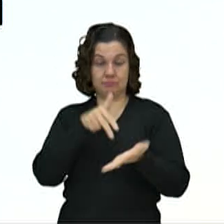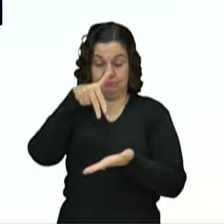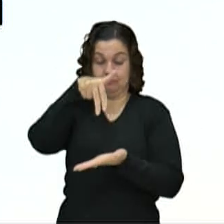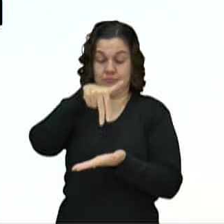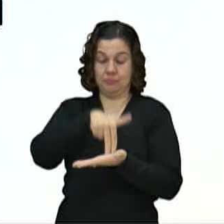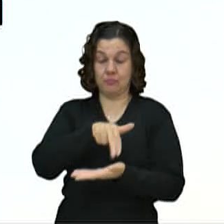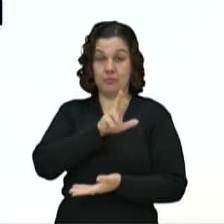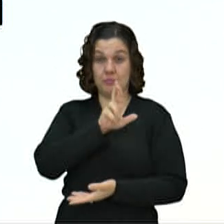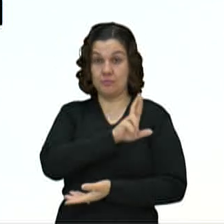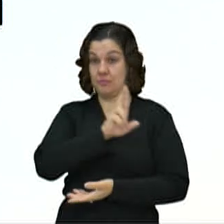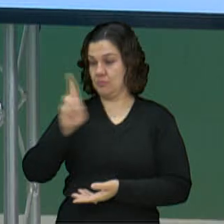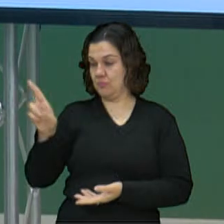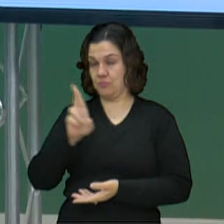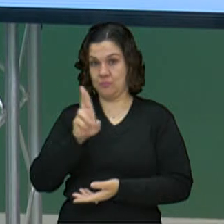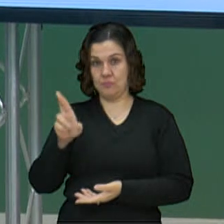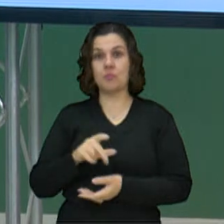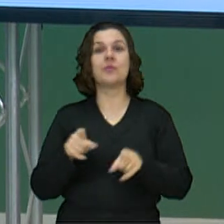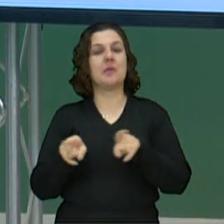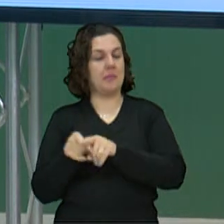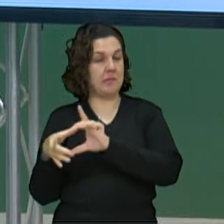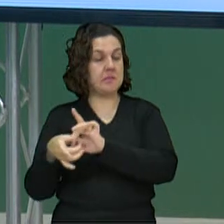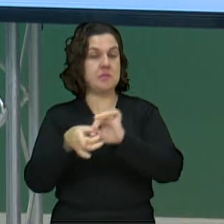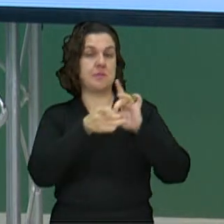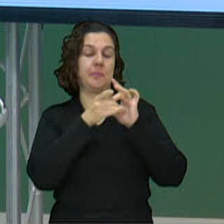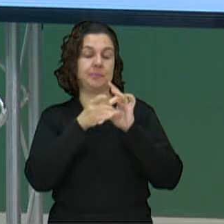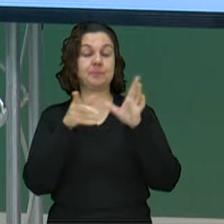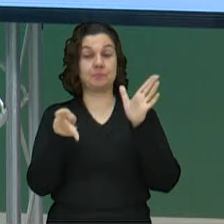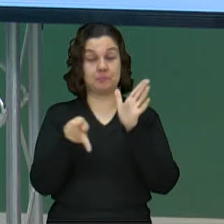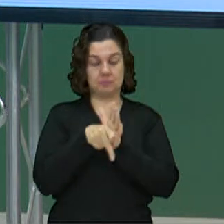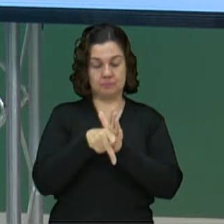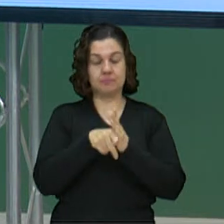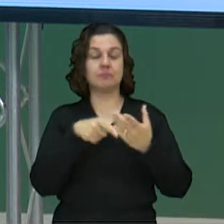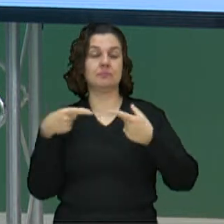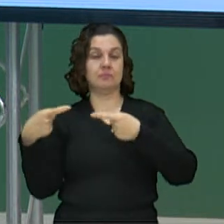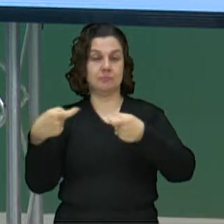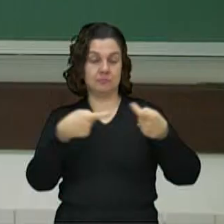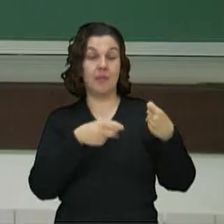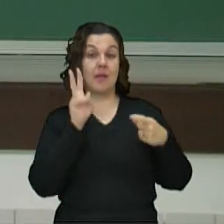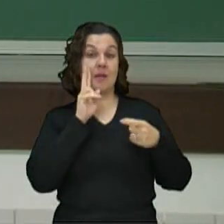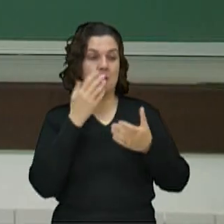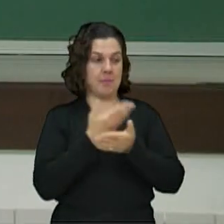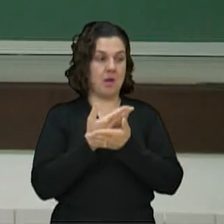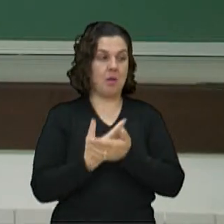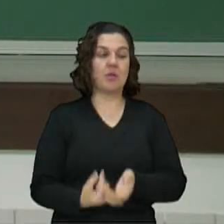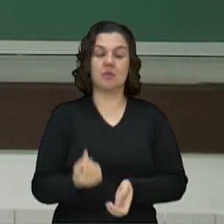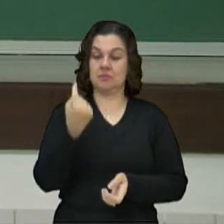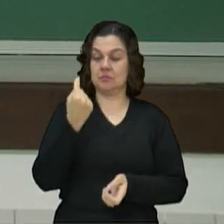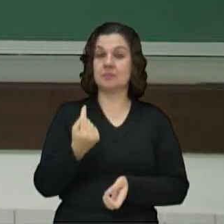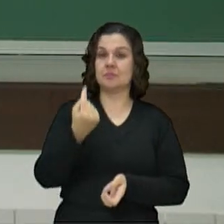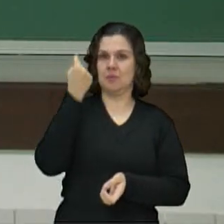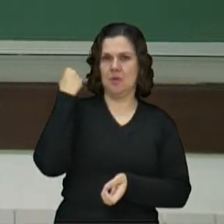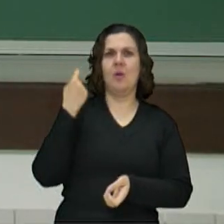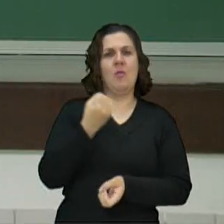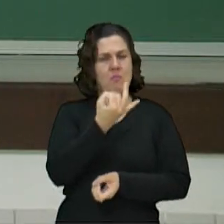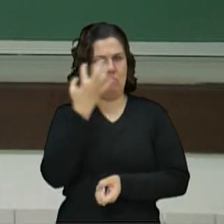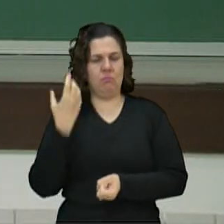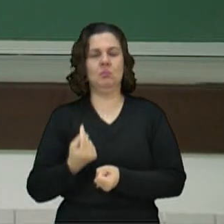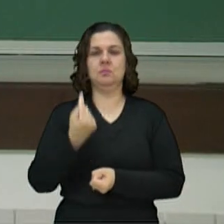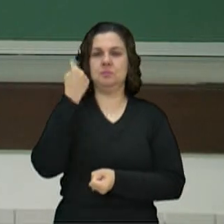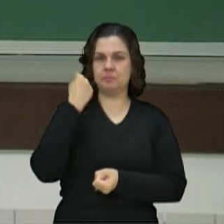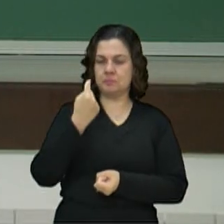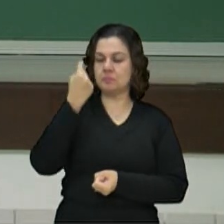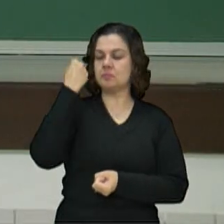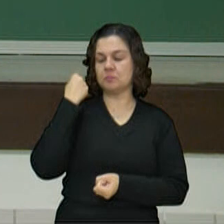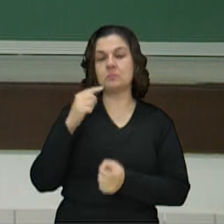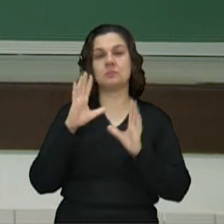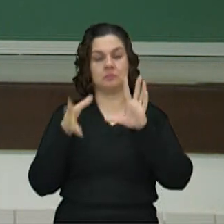na Rússia, ainda nesse contexto de guerra. Você lembra que isso nós vimos em aulas anteriores, algumas aulas aí